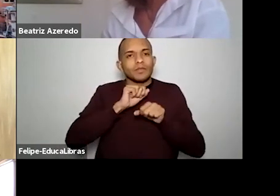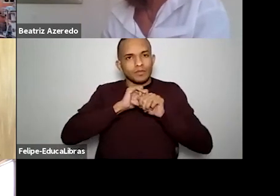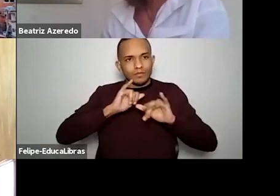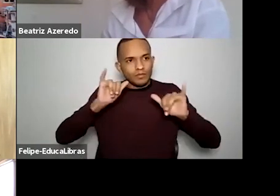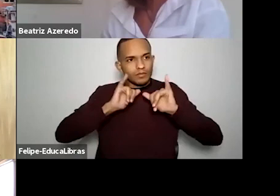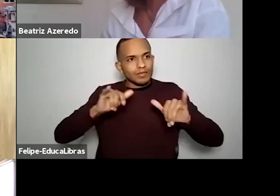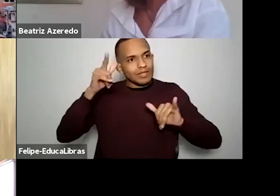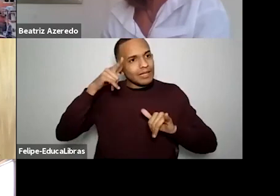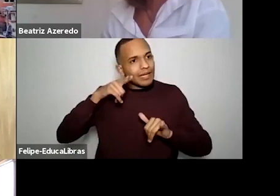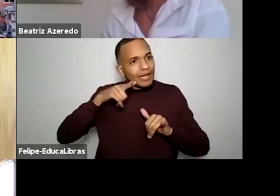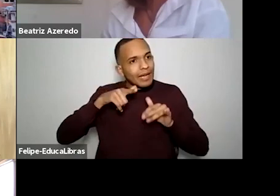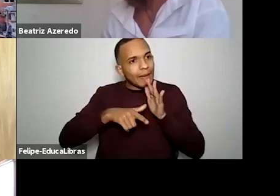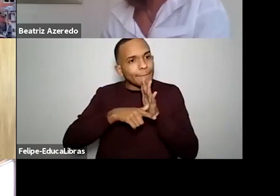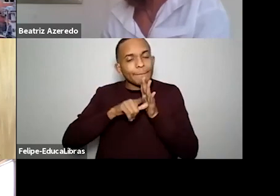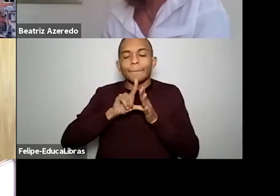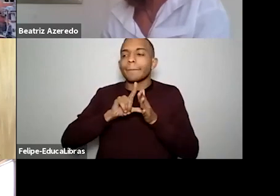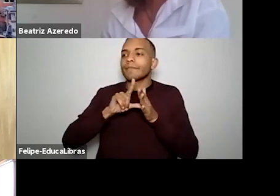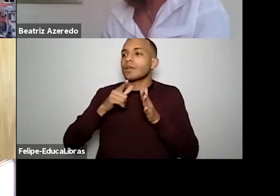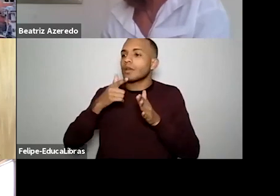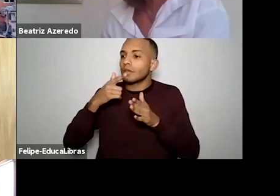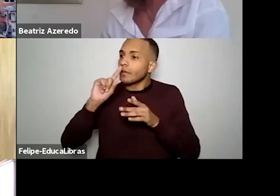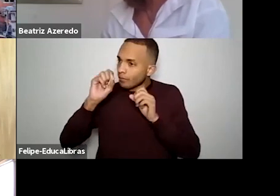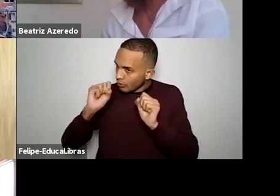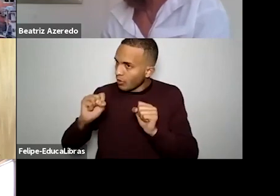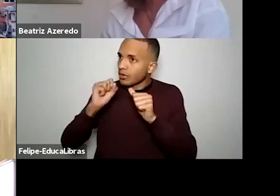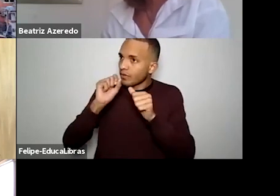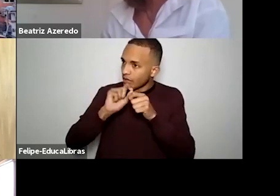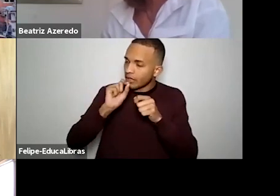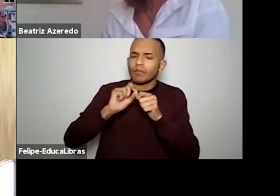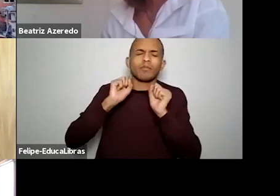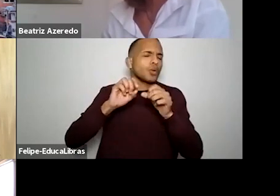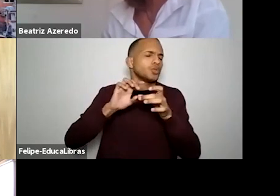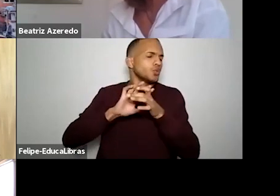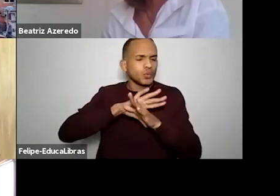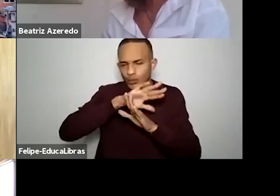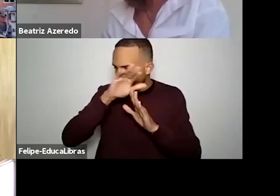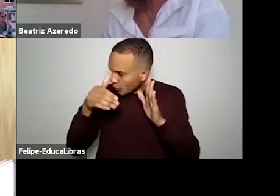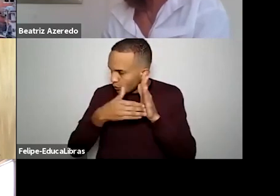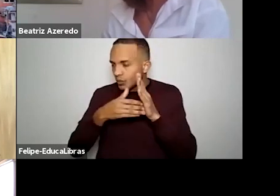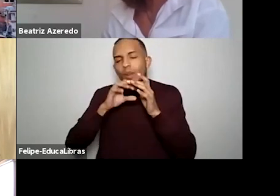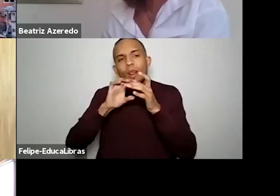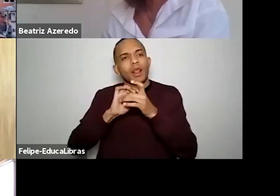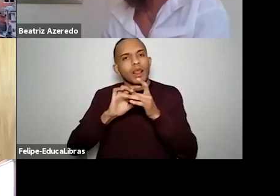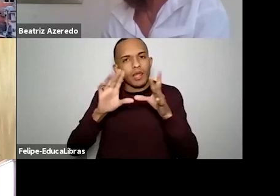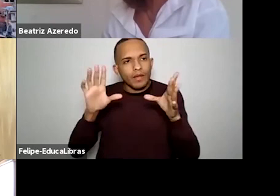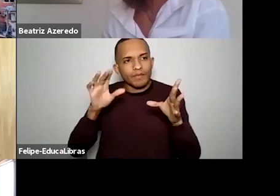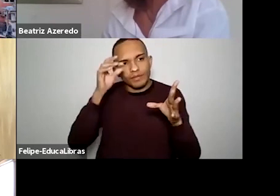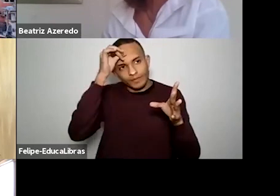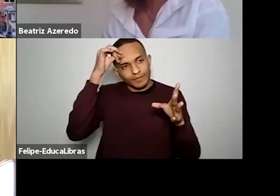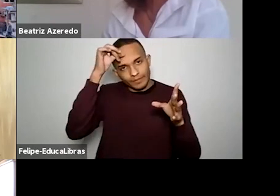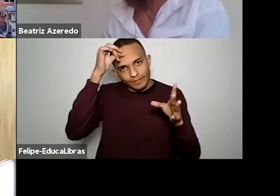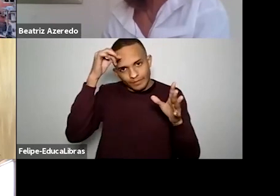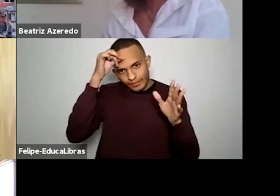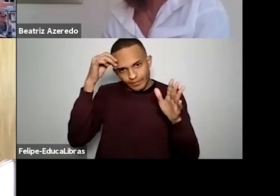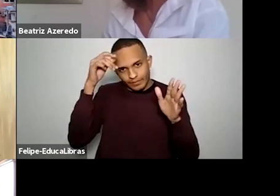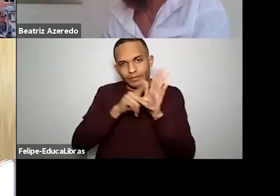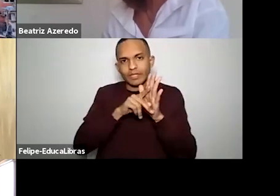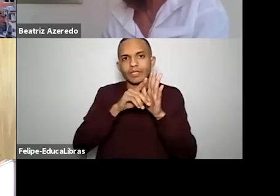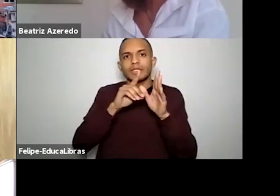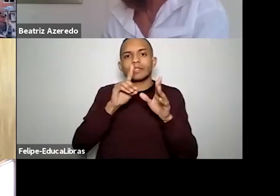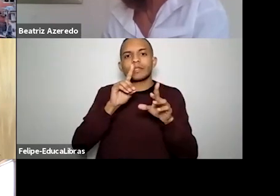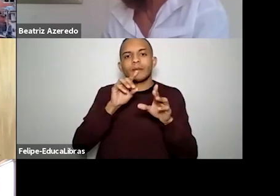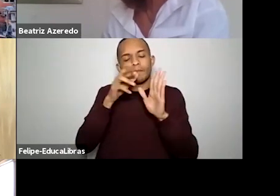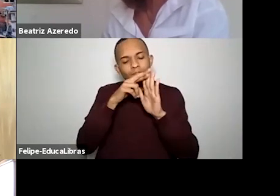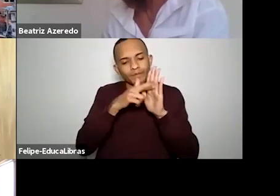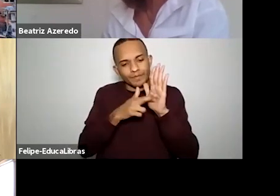vai ter um monte de gente: eu quero fazer tal coisa. Pode, não pode? Pode tudo, gente. Pode tudo que faça aquelas diretrizes alcançarem o maior número